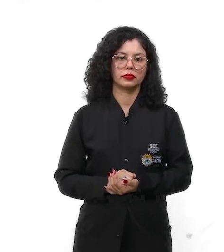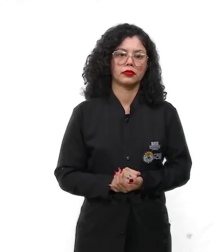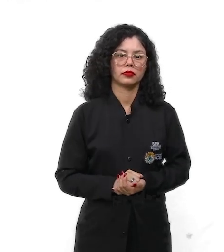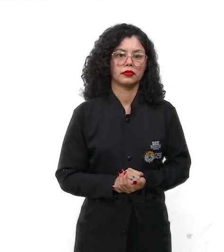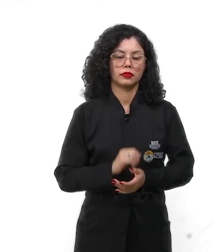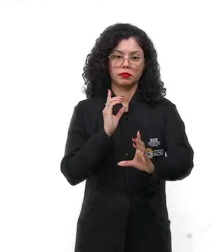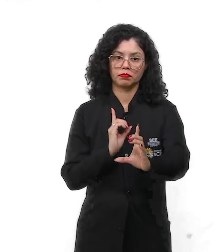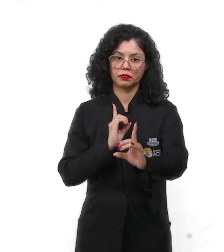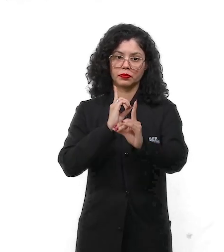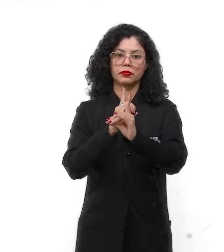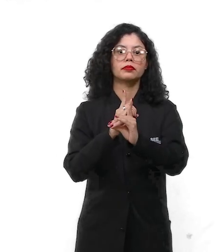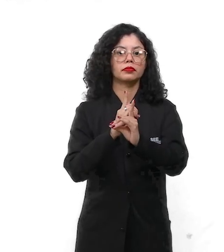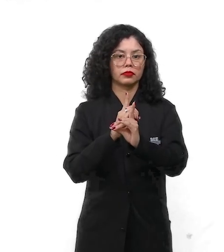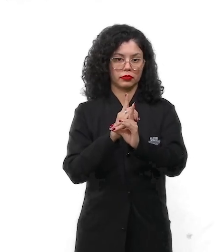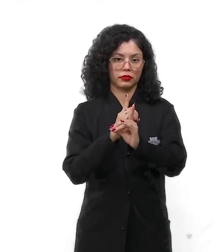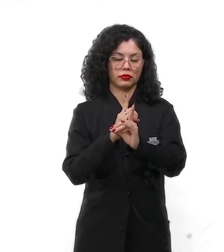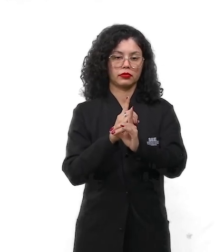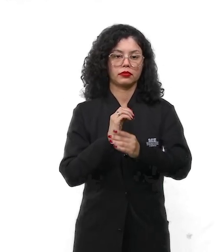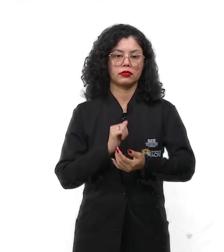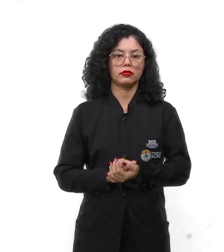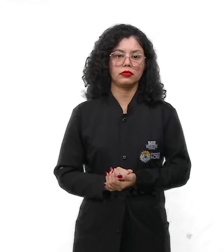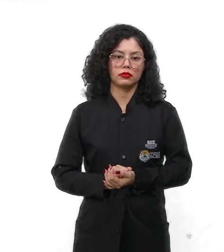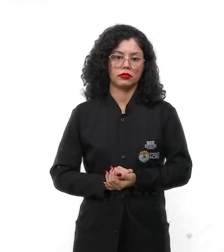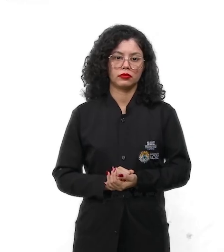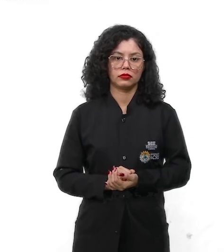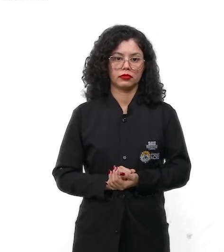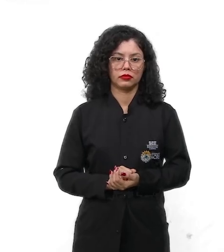foram encontrados há algum tempo